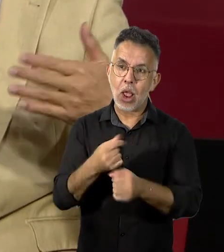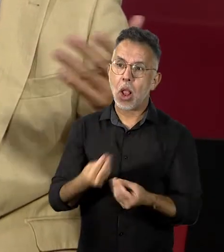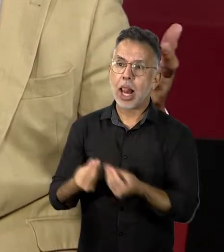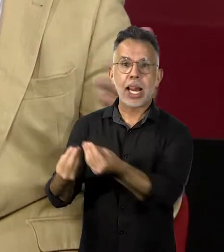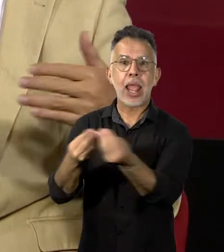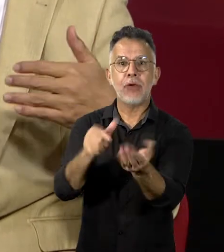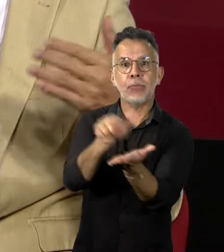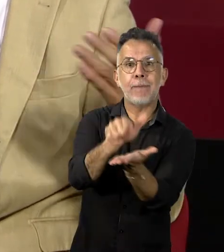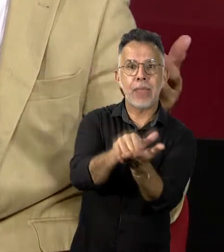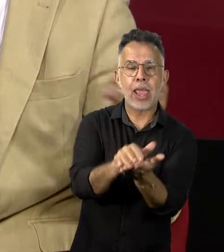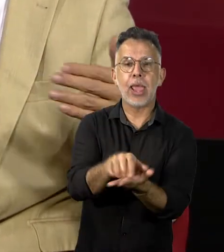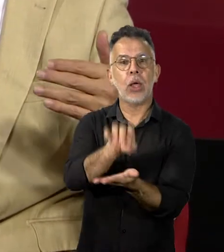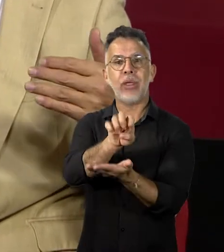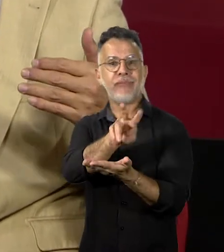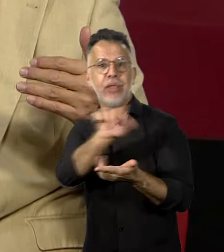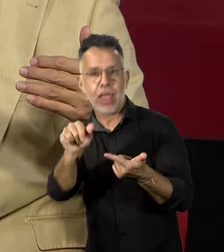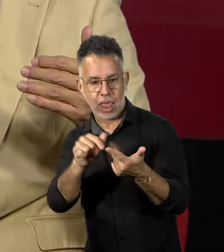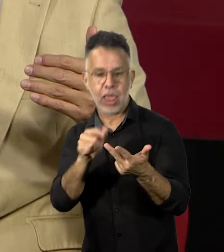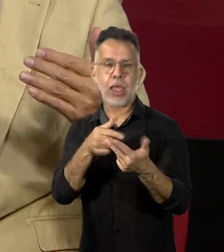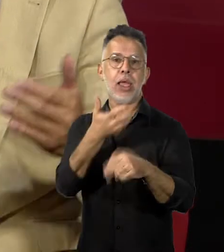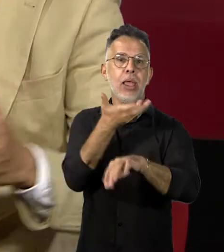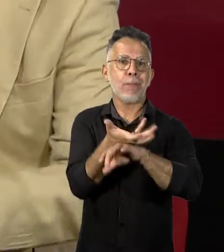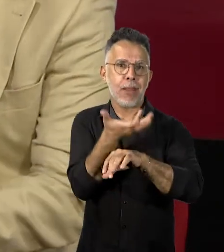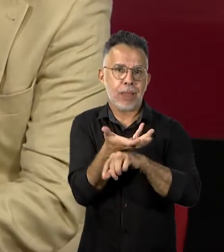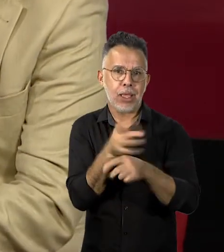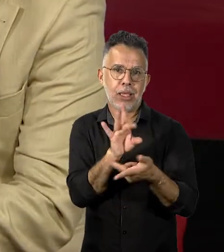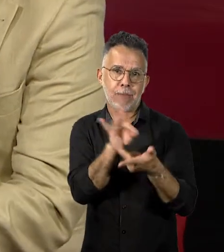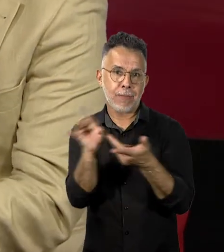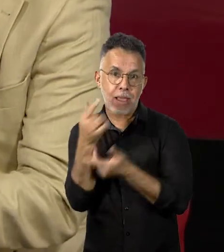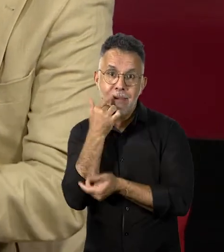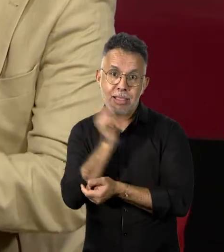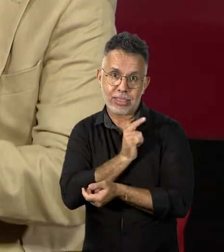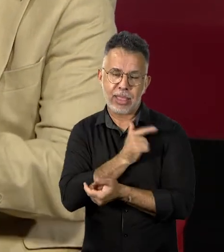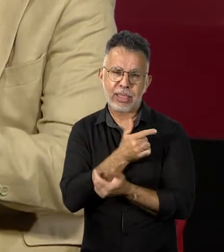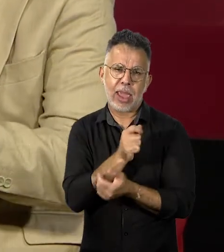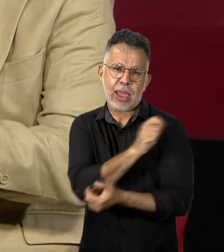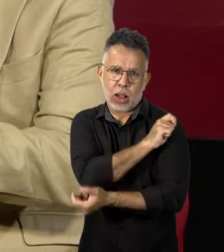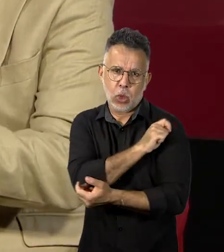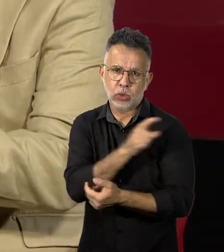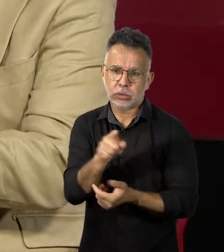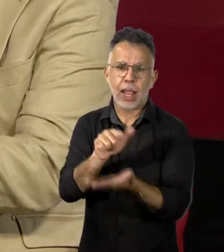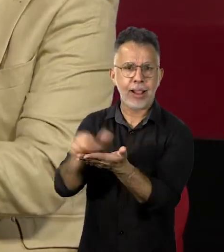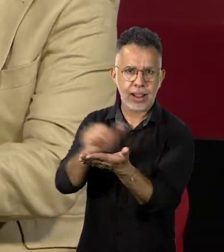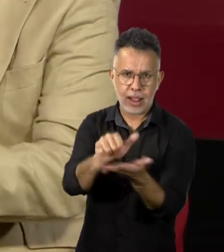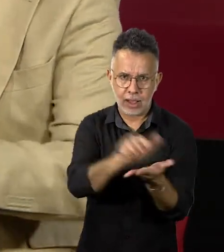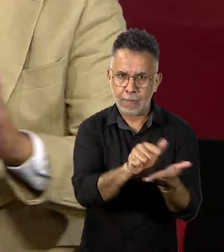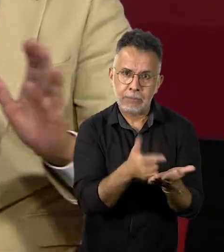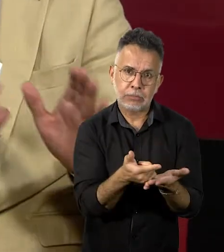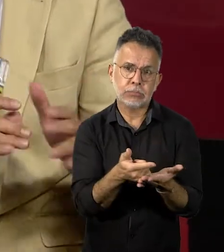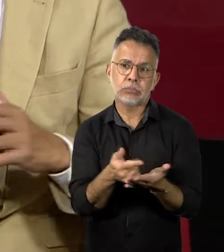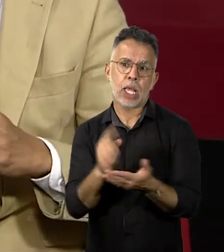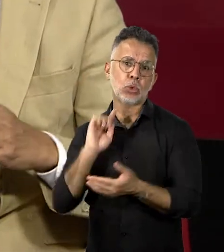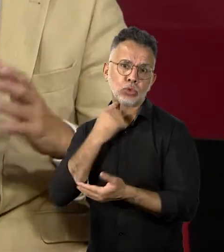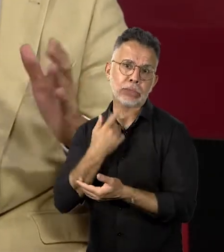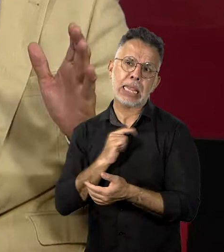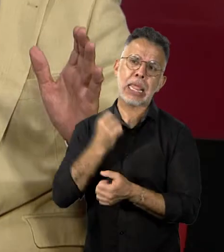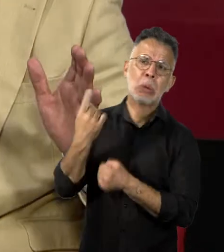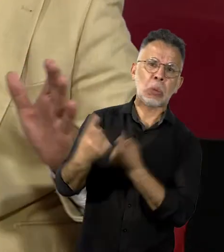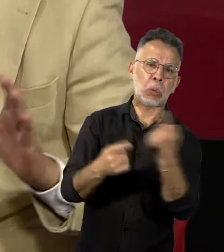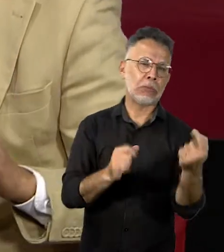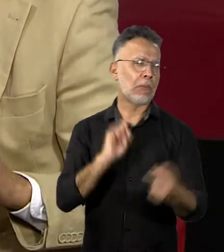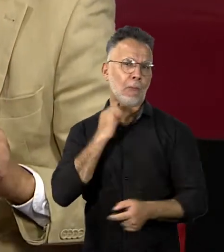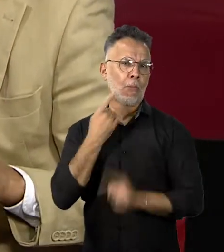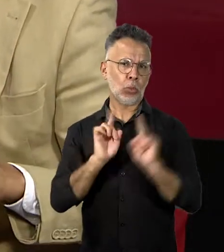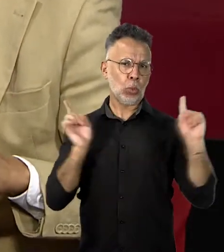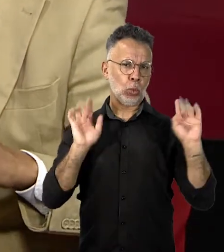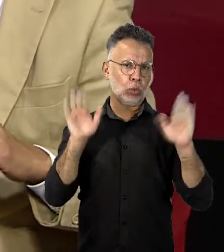levo papel, EVA, post-it. Tem alunos que limpam a sujeira, tem alguns